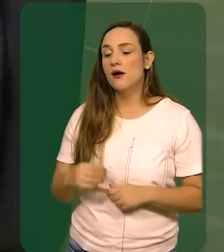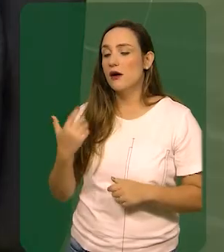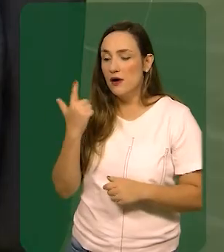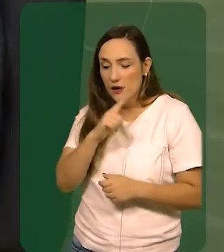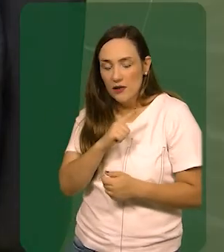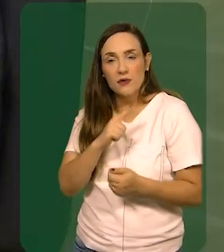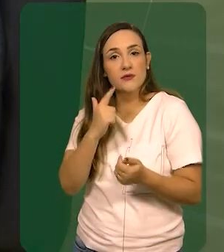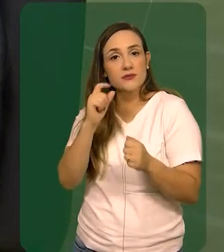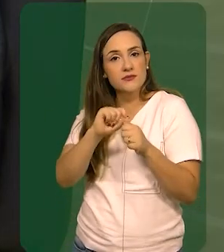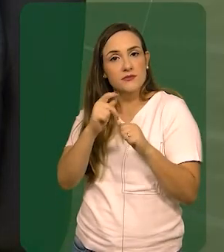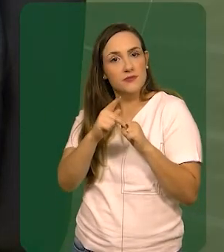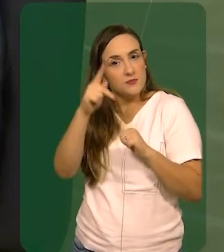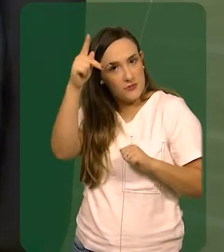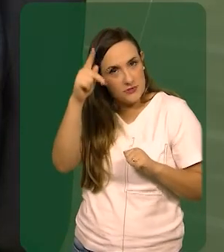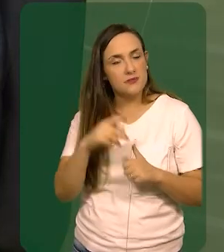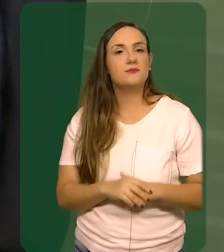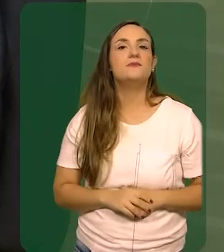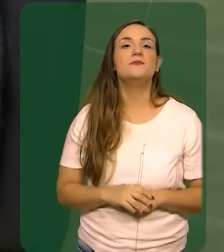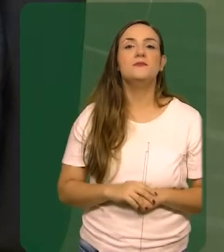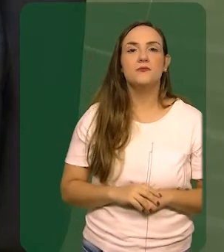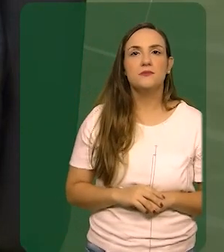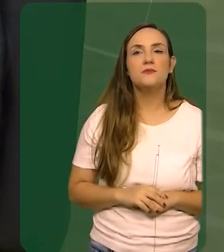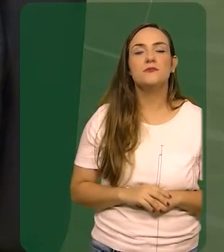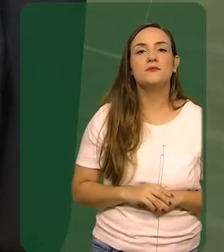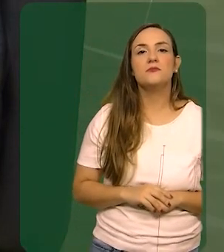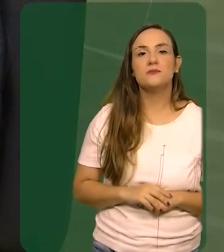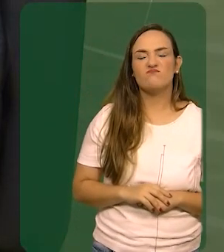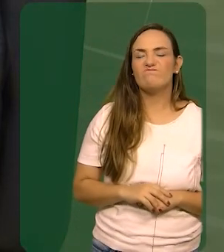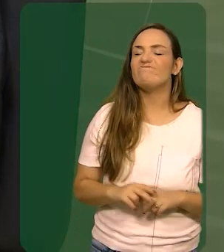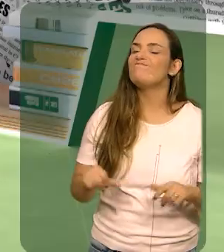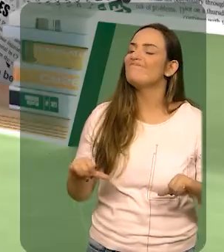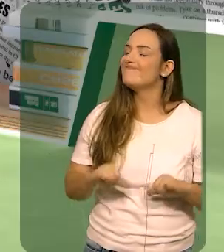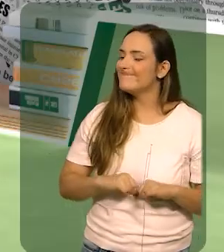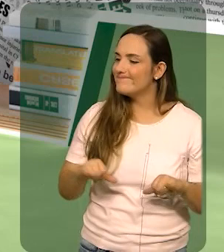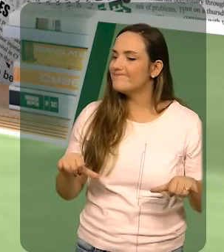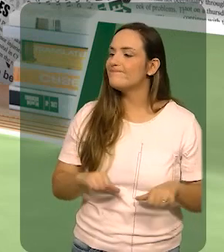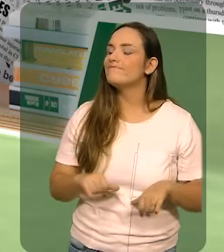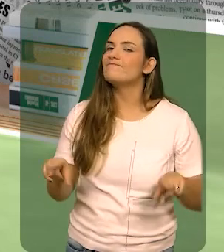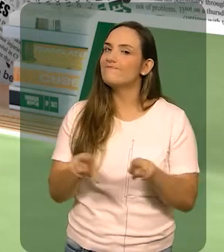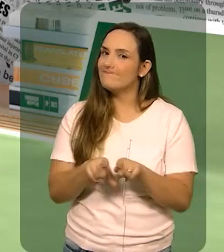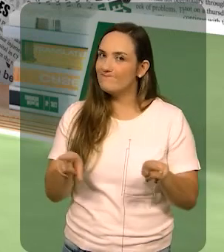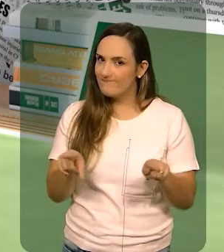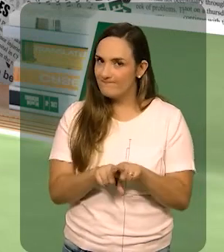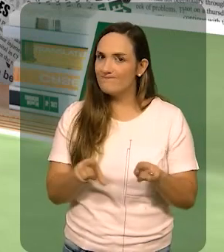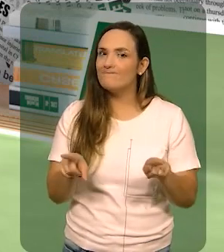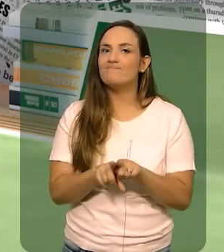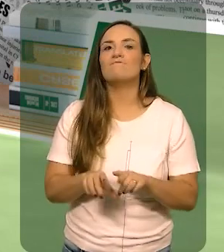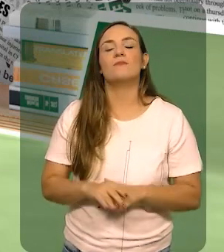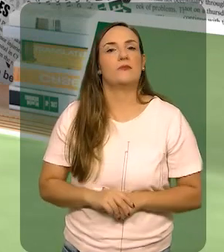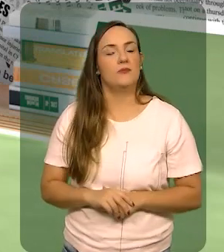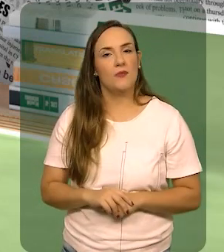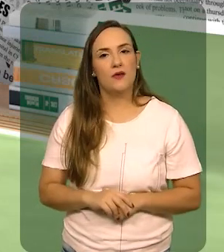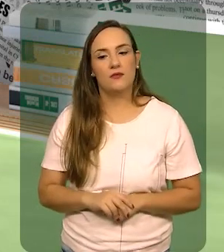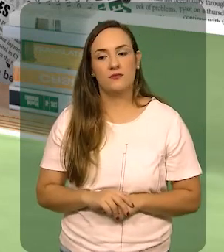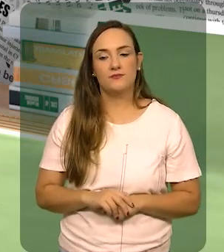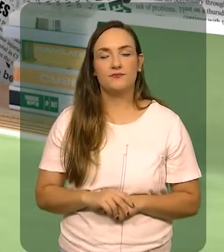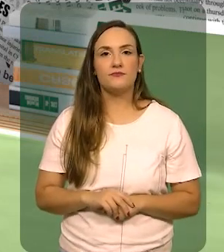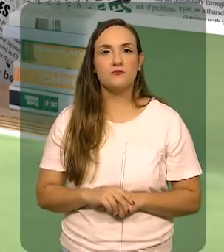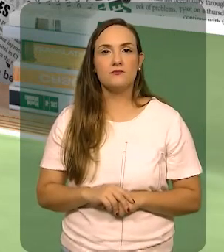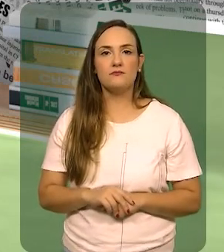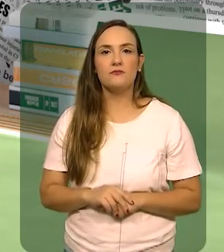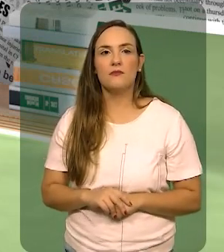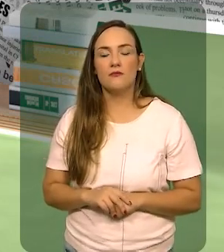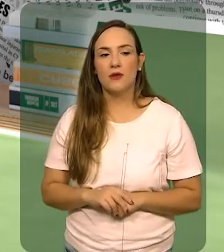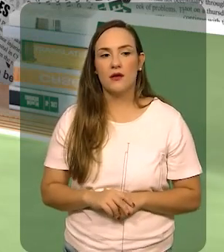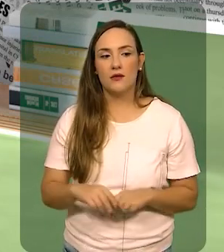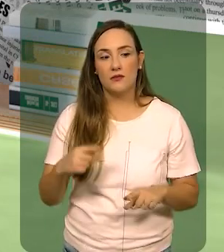Comecei a fazer pós-graduação, né? Fazer pós-graduação. Sofri também bastante, porque eu me